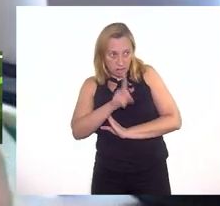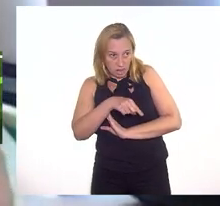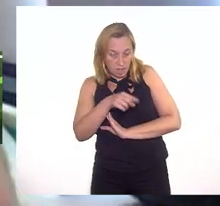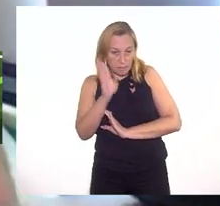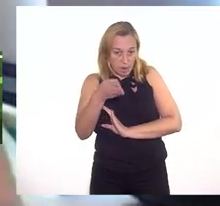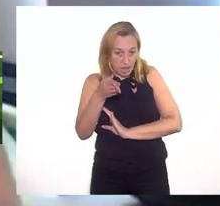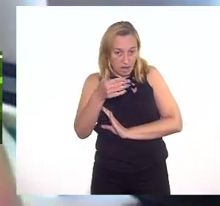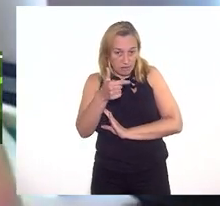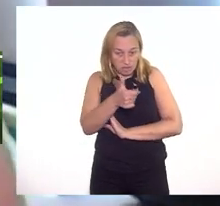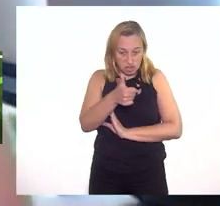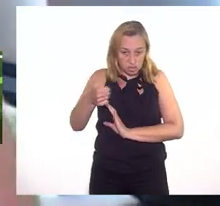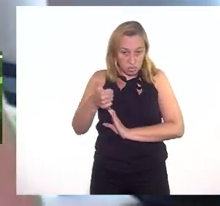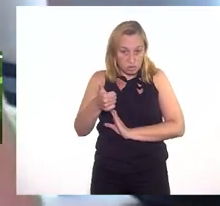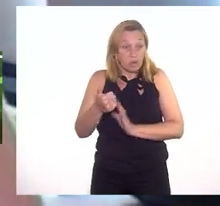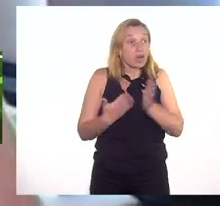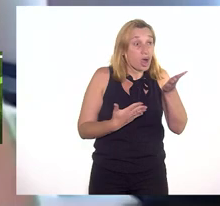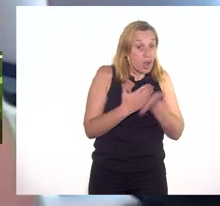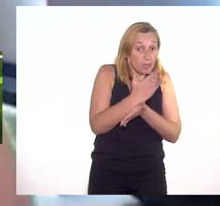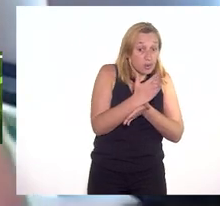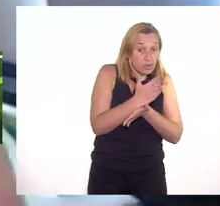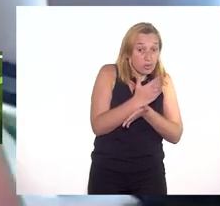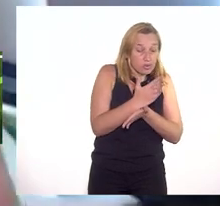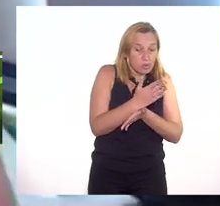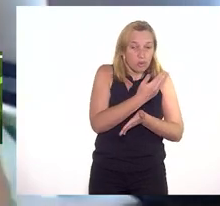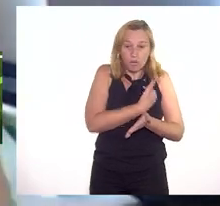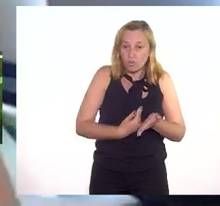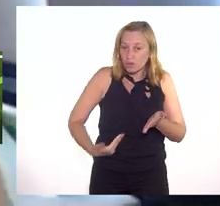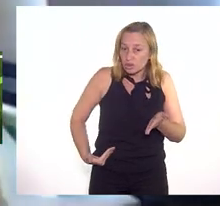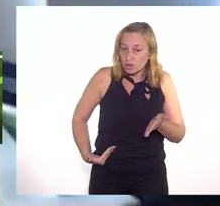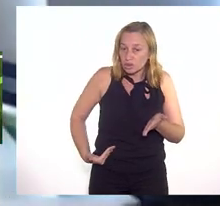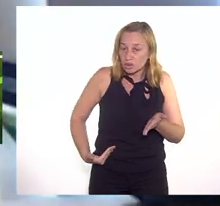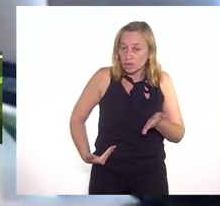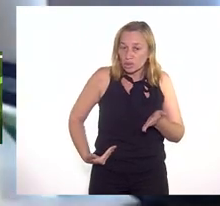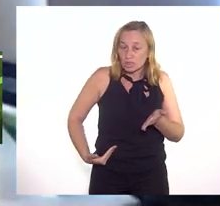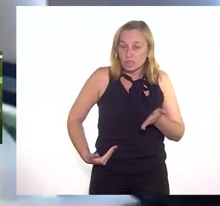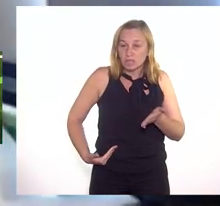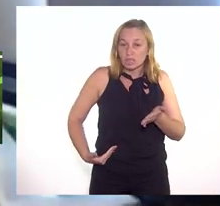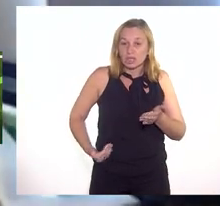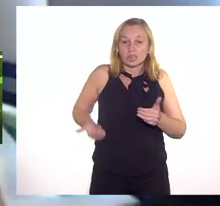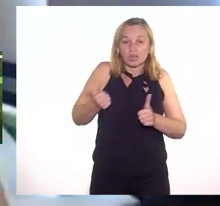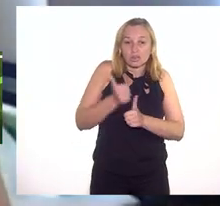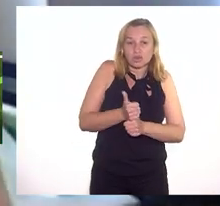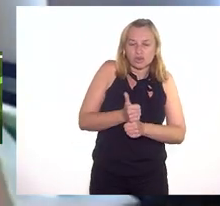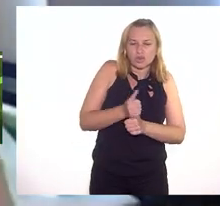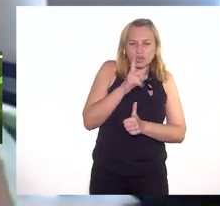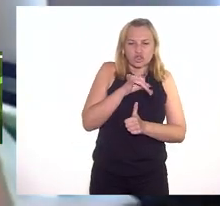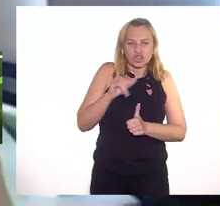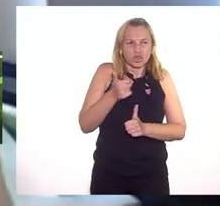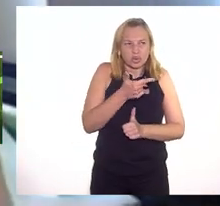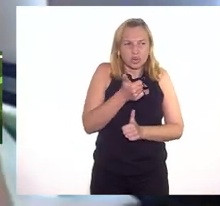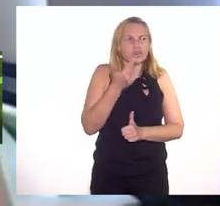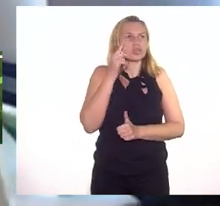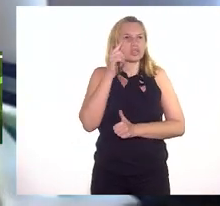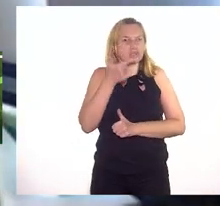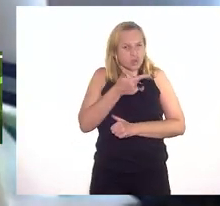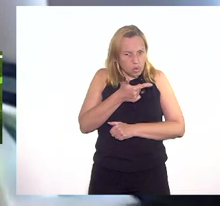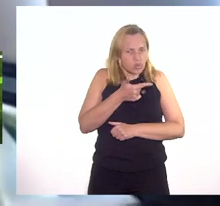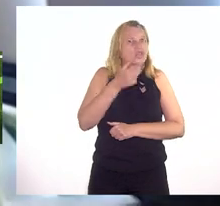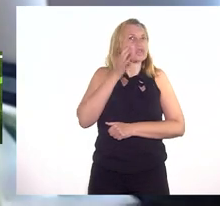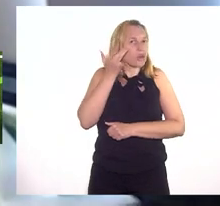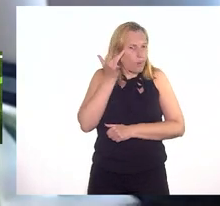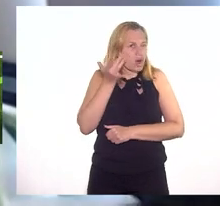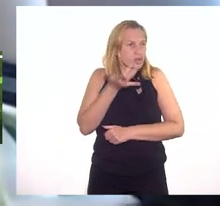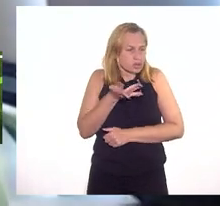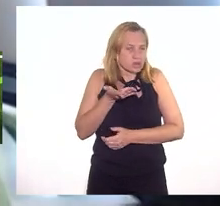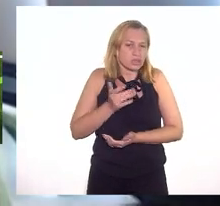9.264/21. Então, assim, foi aprovado, o governador tomou posse no dia 2, se não me engano, né, efetivamente,